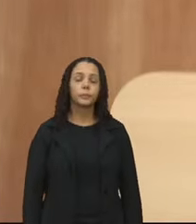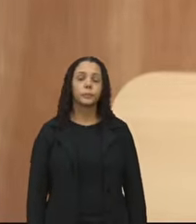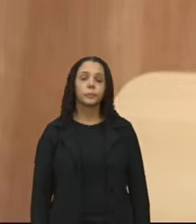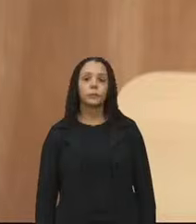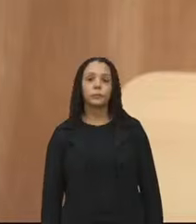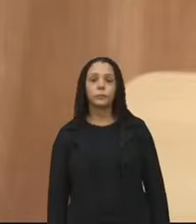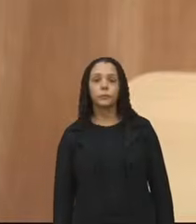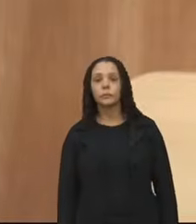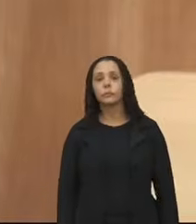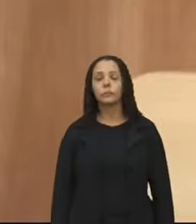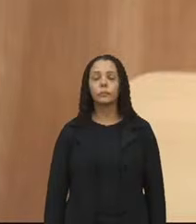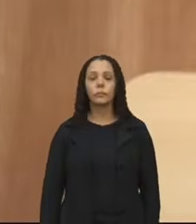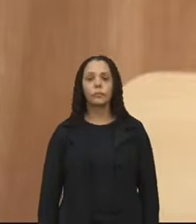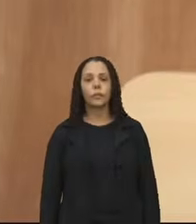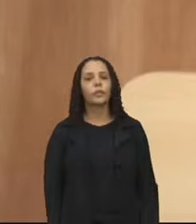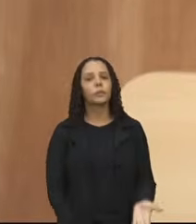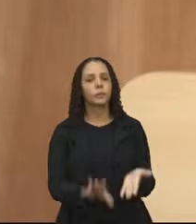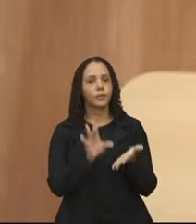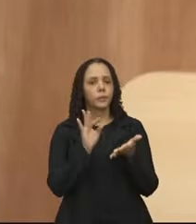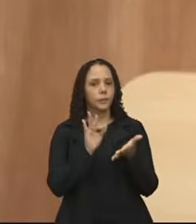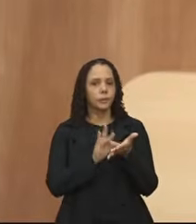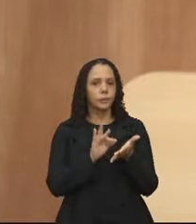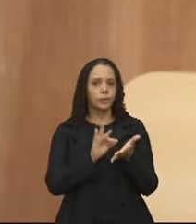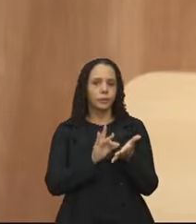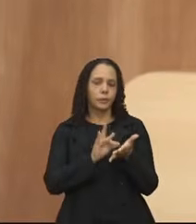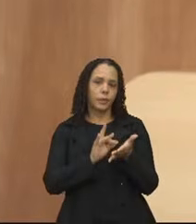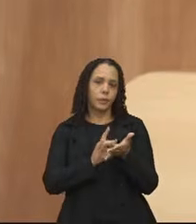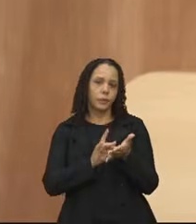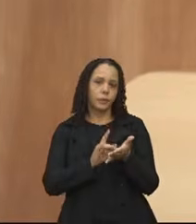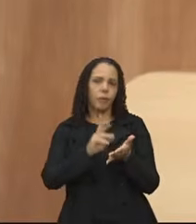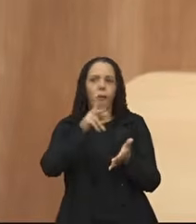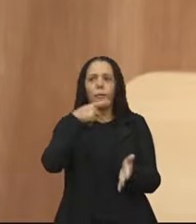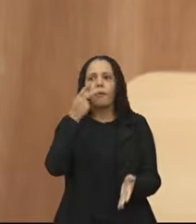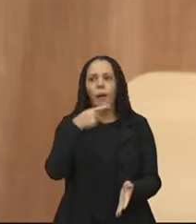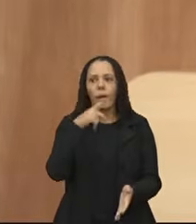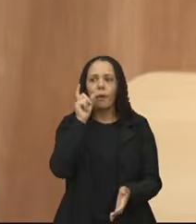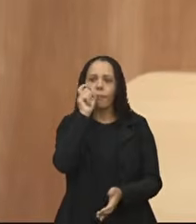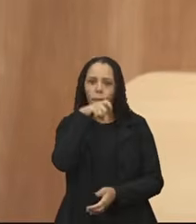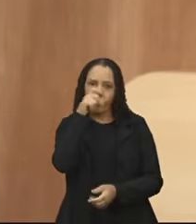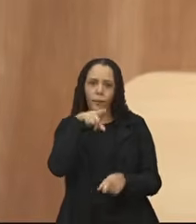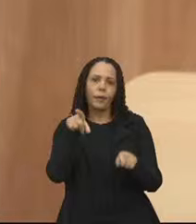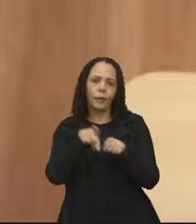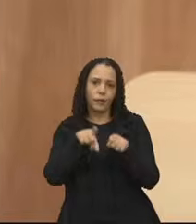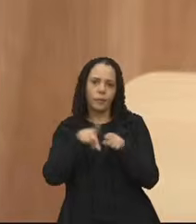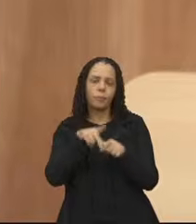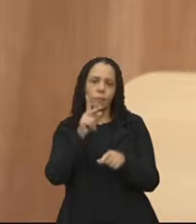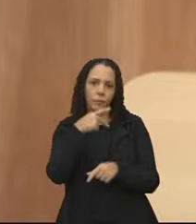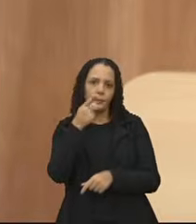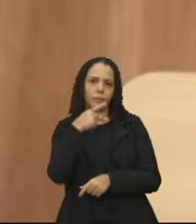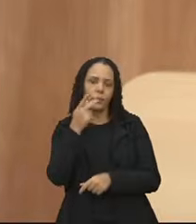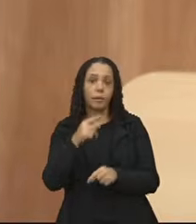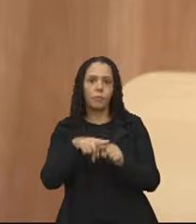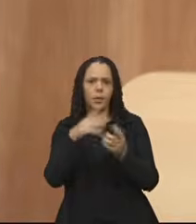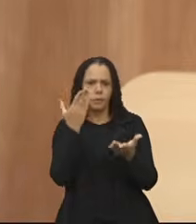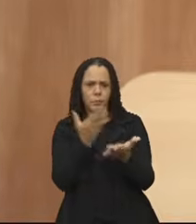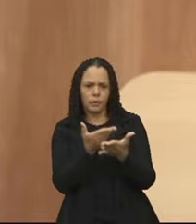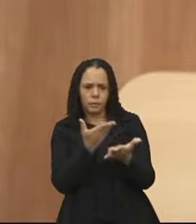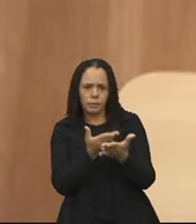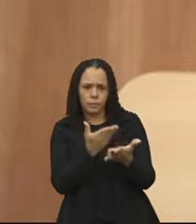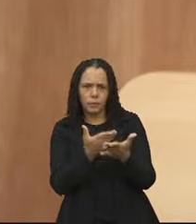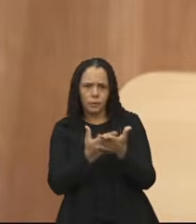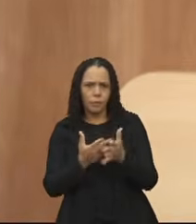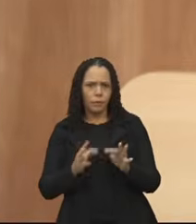que, realmente, falar até papagaio fala, mas estudar tecnicamente sobre